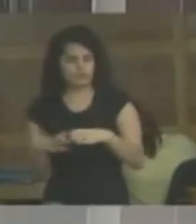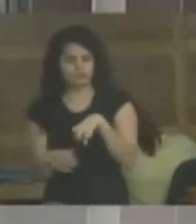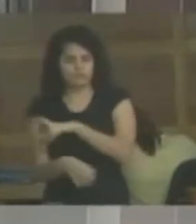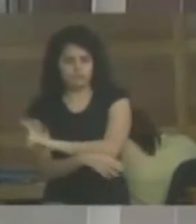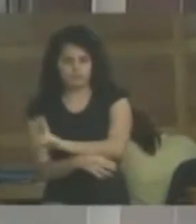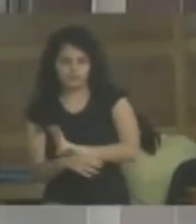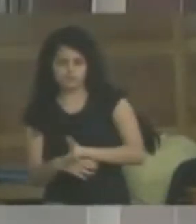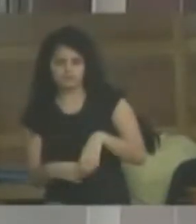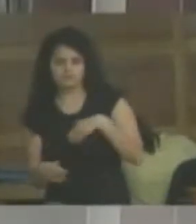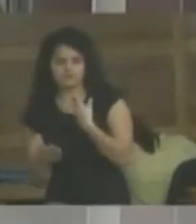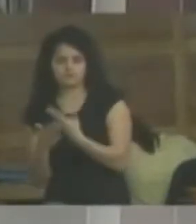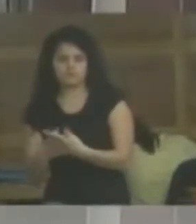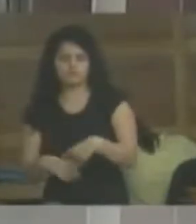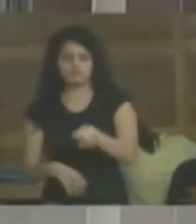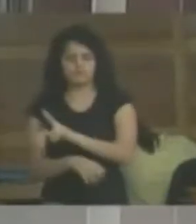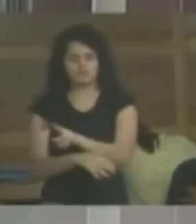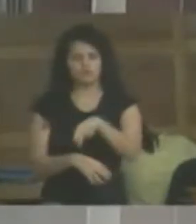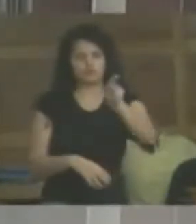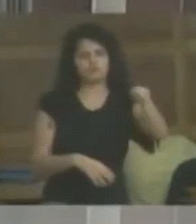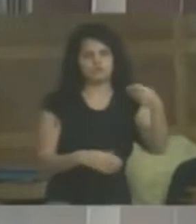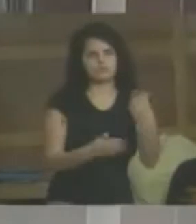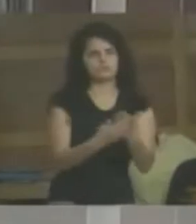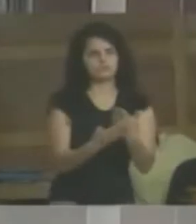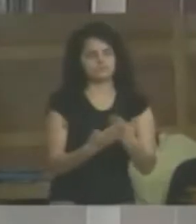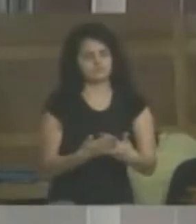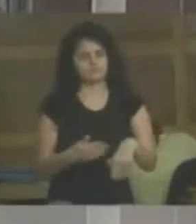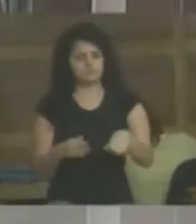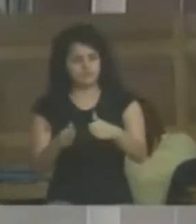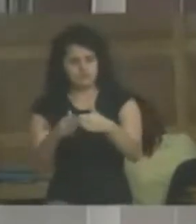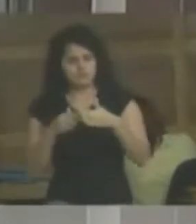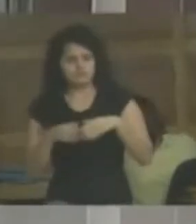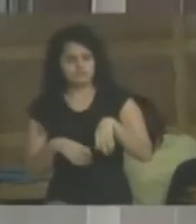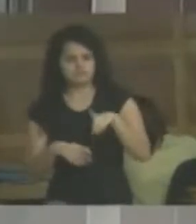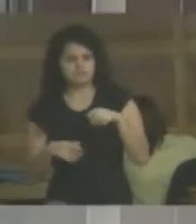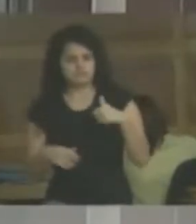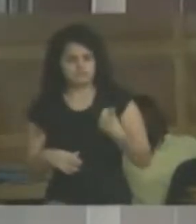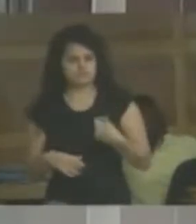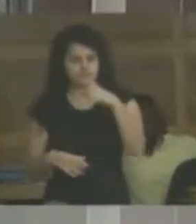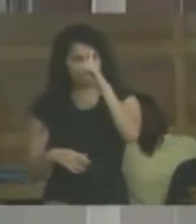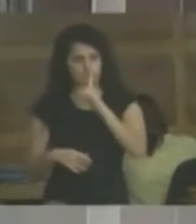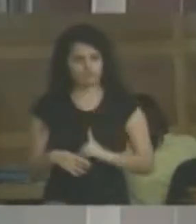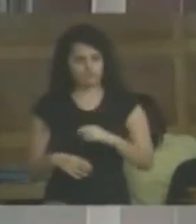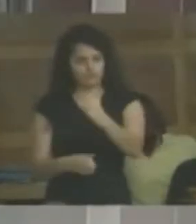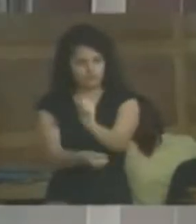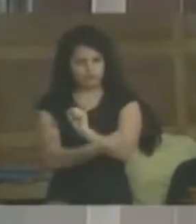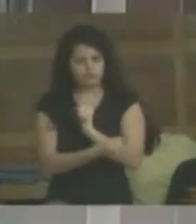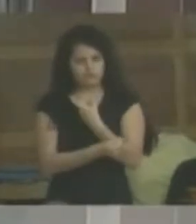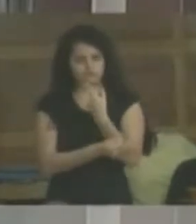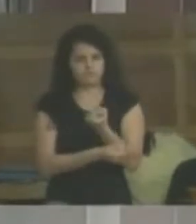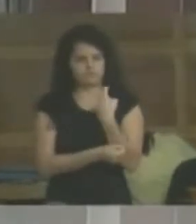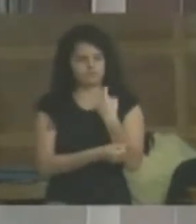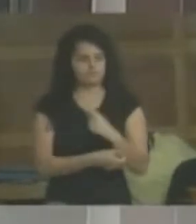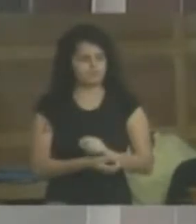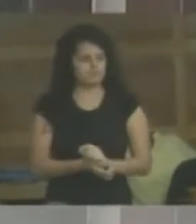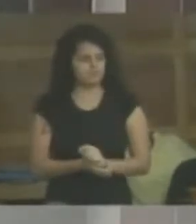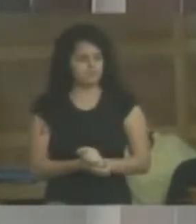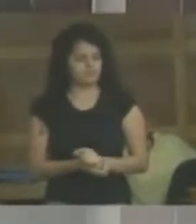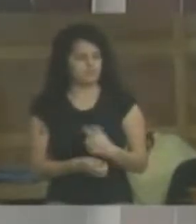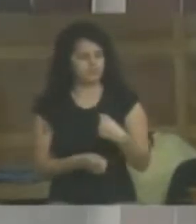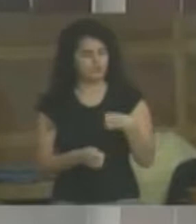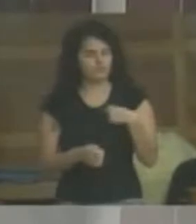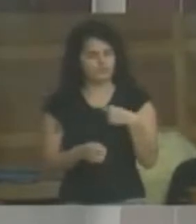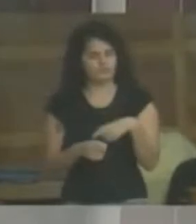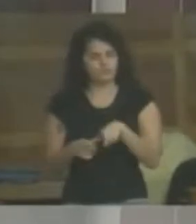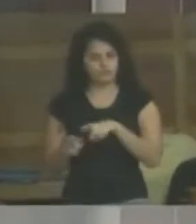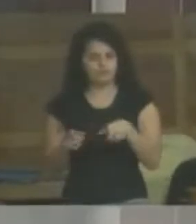Áurea Pires, visitar os outros colégios, cobrar sim o dinheiro dos quilombola. Eu dei uma entrevista hoje na